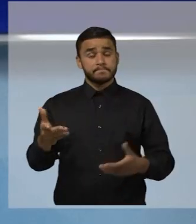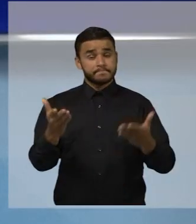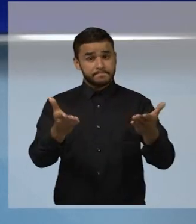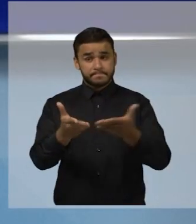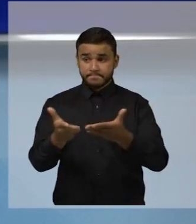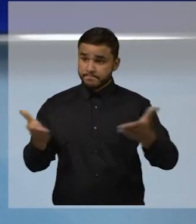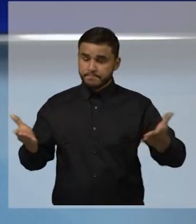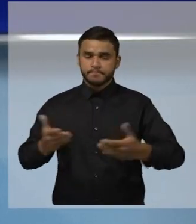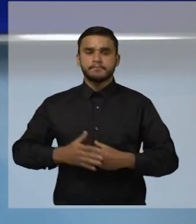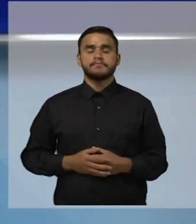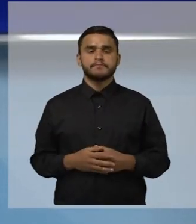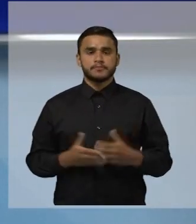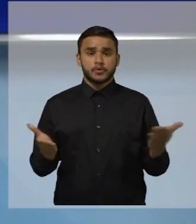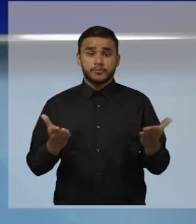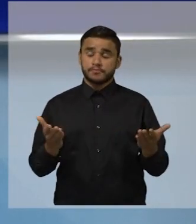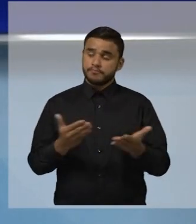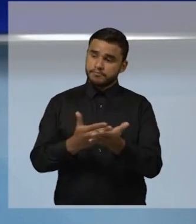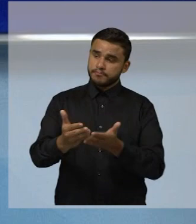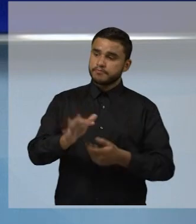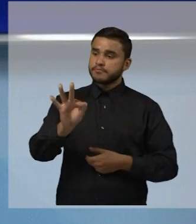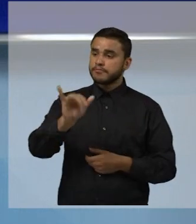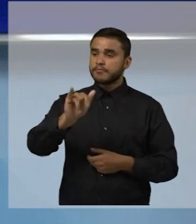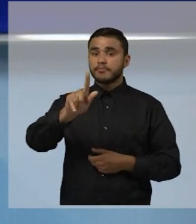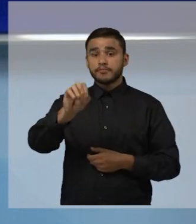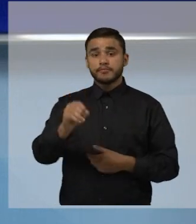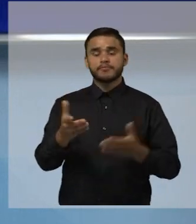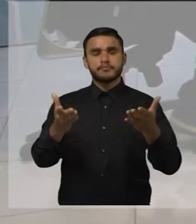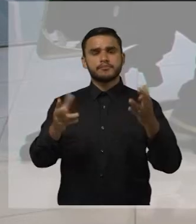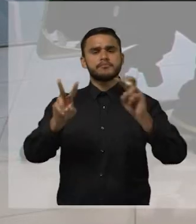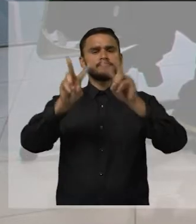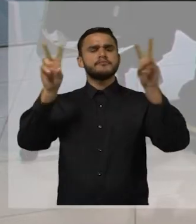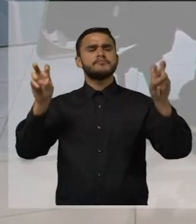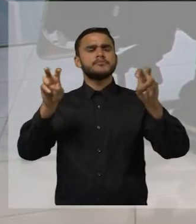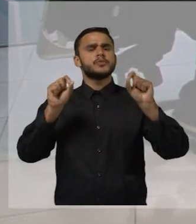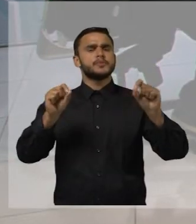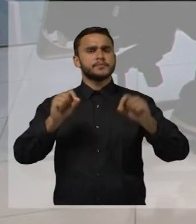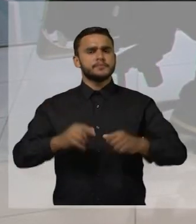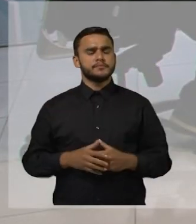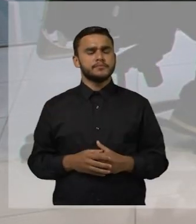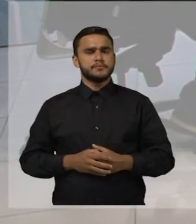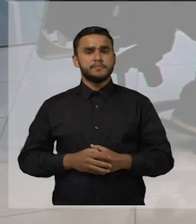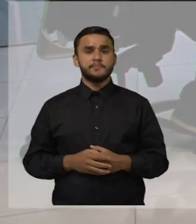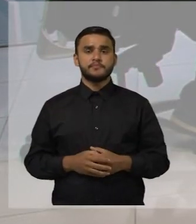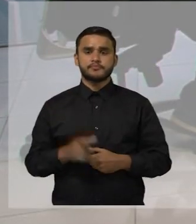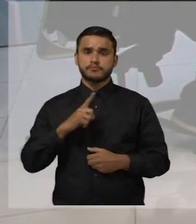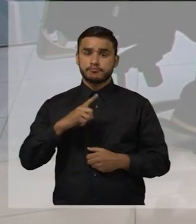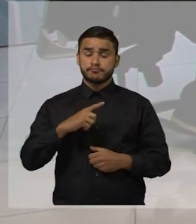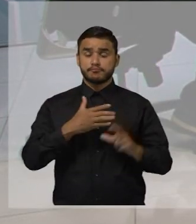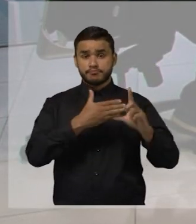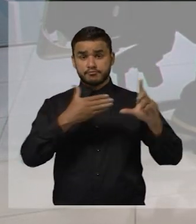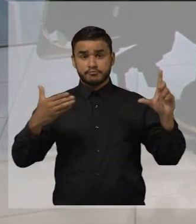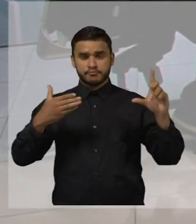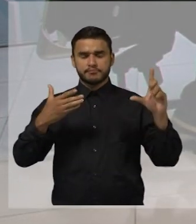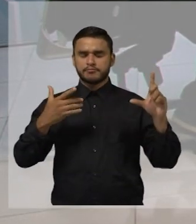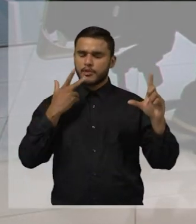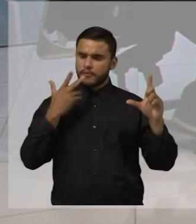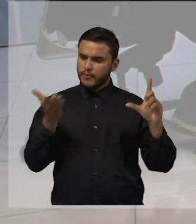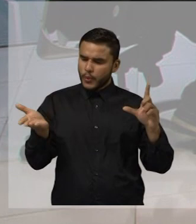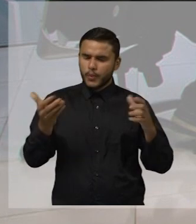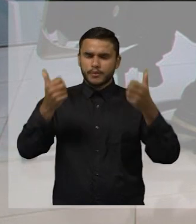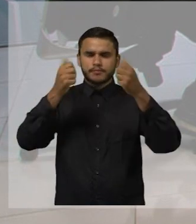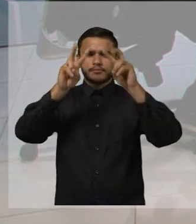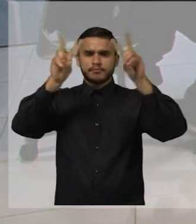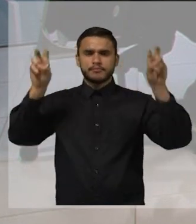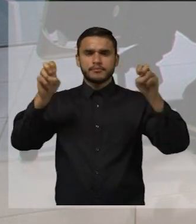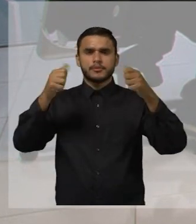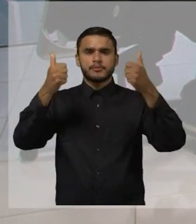professor Roberto Martins Rodrigues. E eu vou começar com o Firmo, a partir do momento em que ele trouxe aqui,